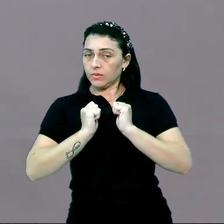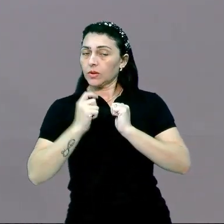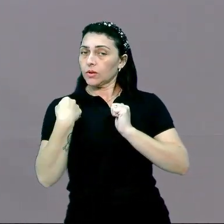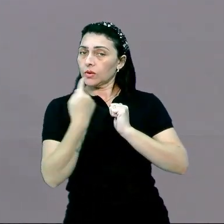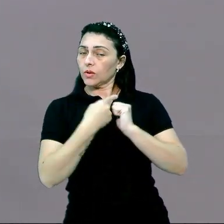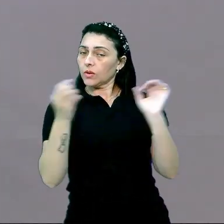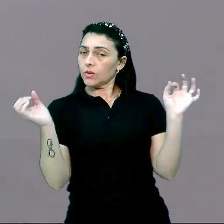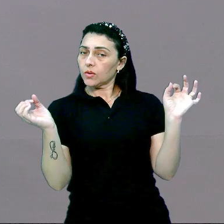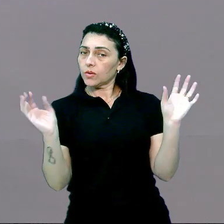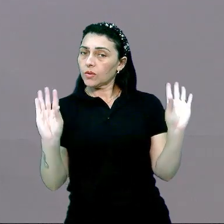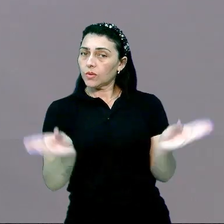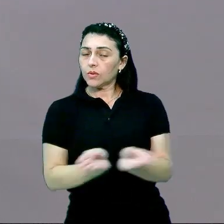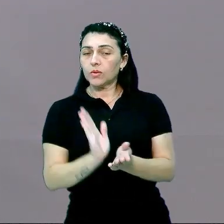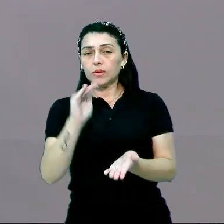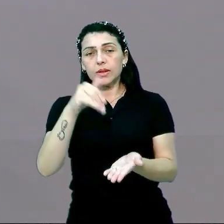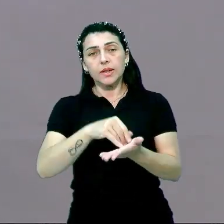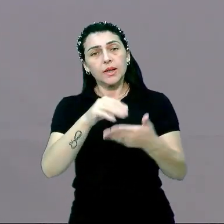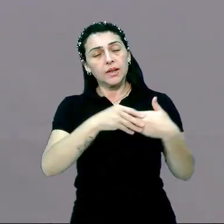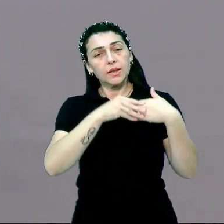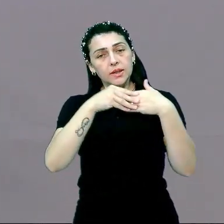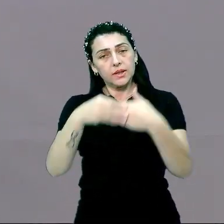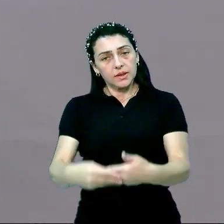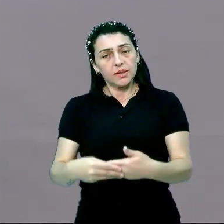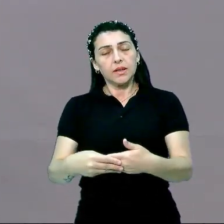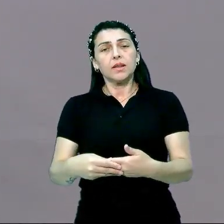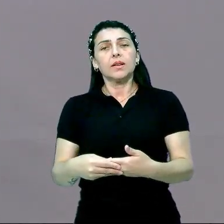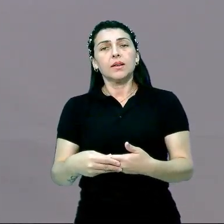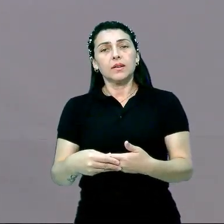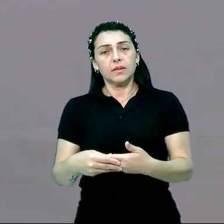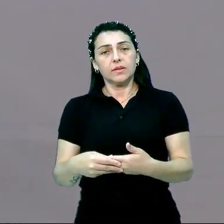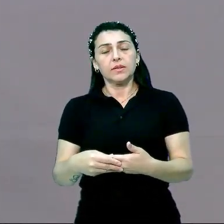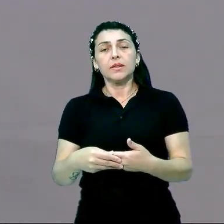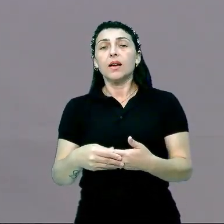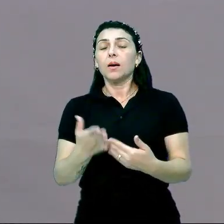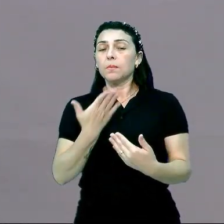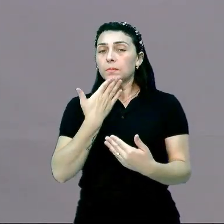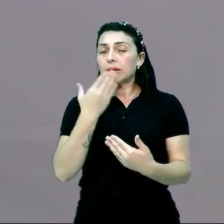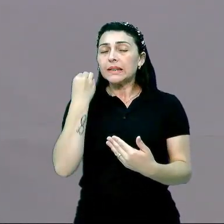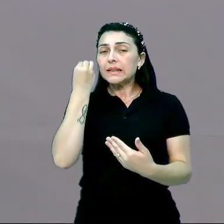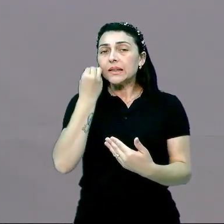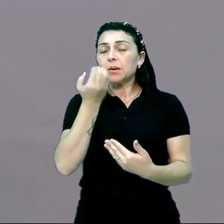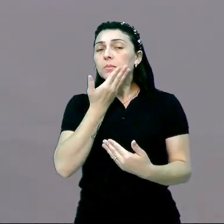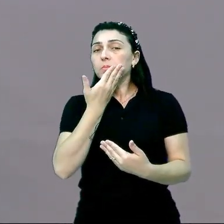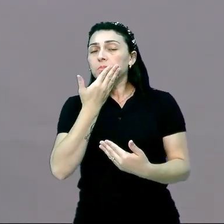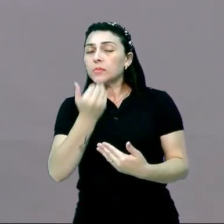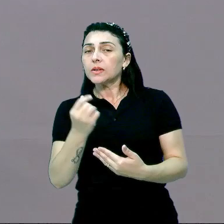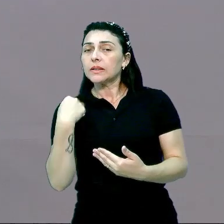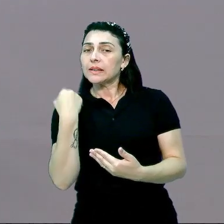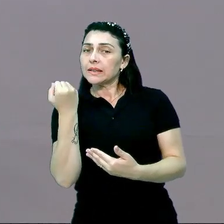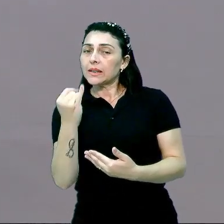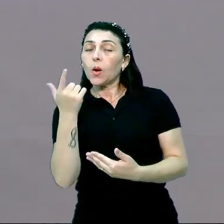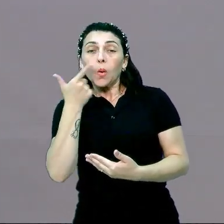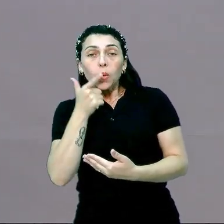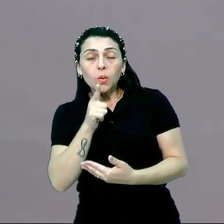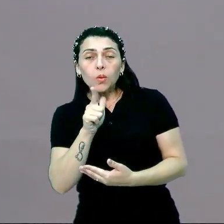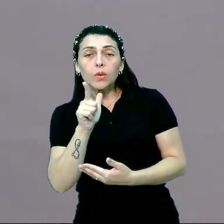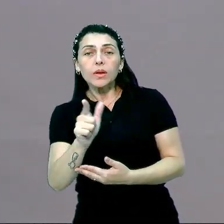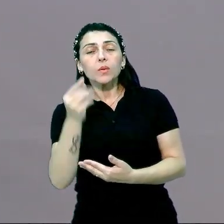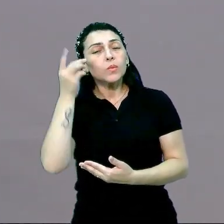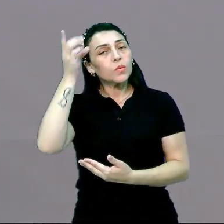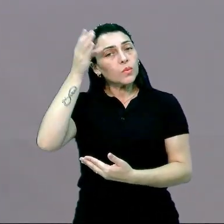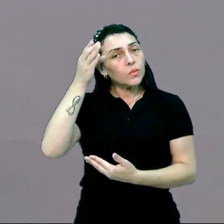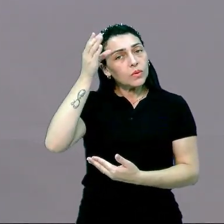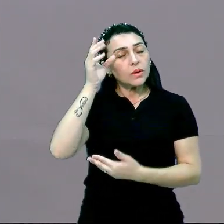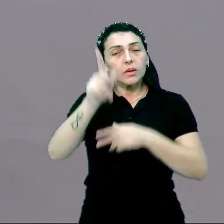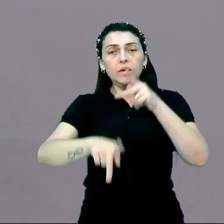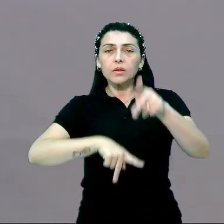nós concluímos lá trazendo um efeito, né? Nós trazendo a solução aí dizendo que se nós conseguirmos conscientizar a